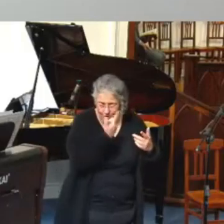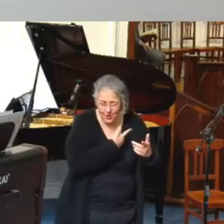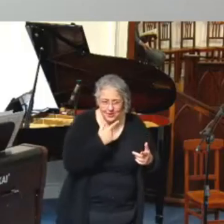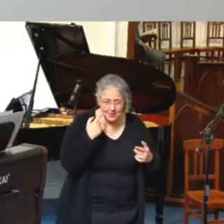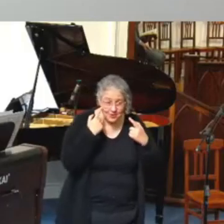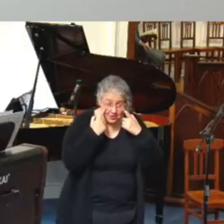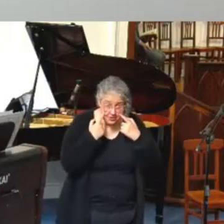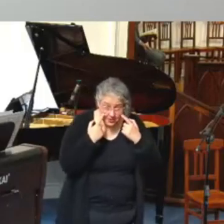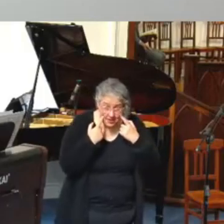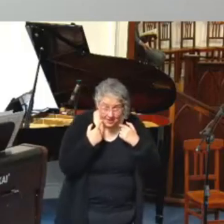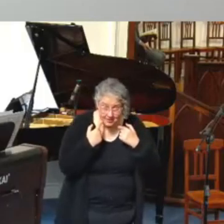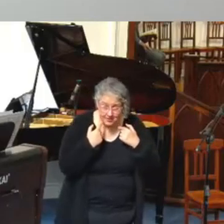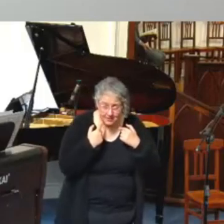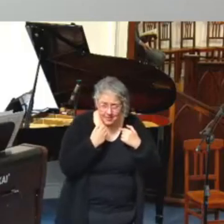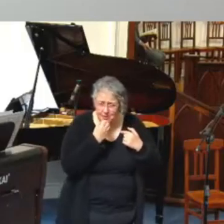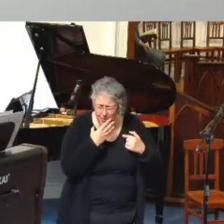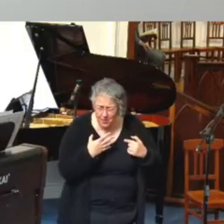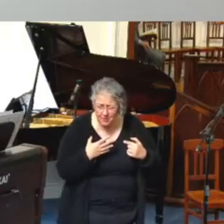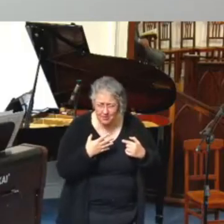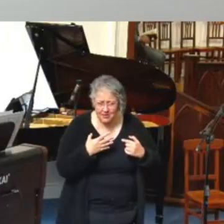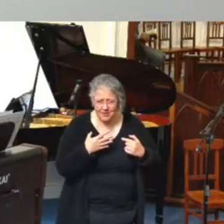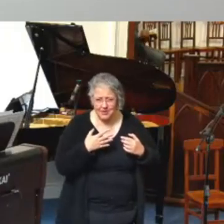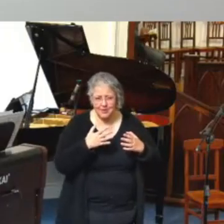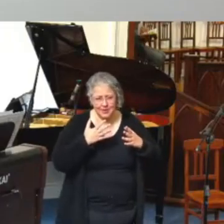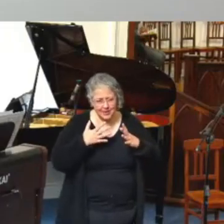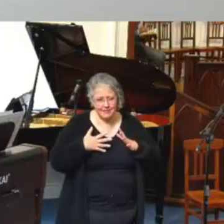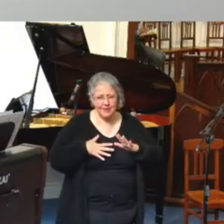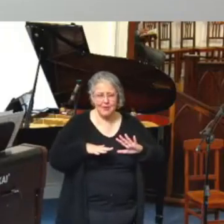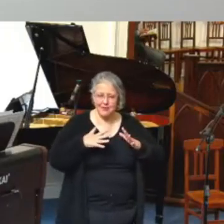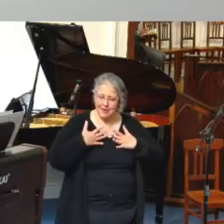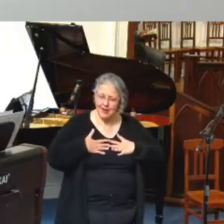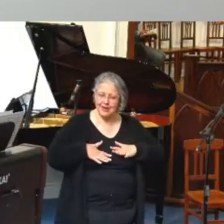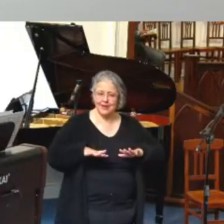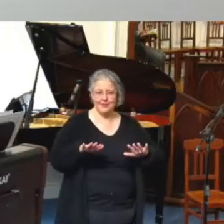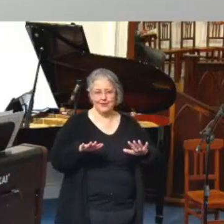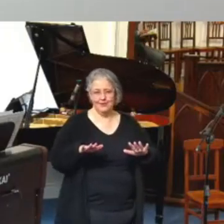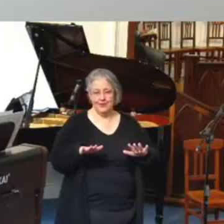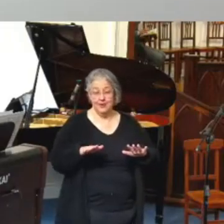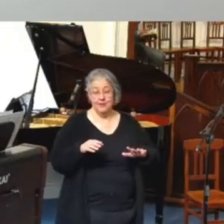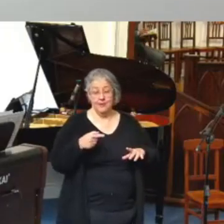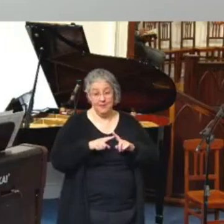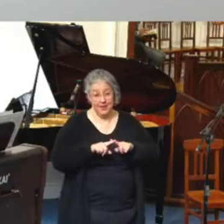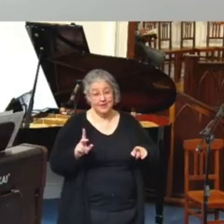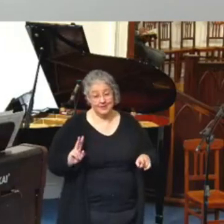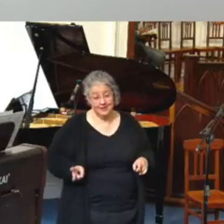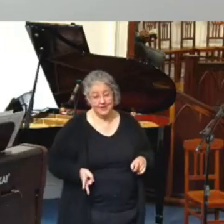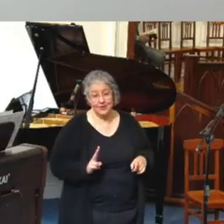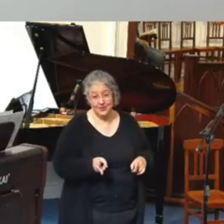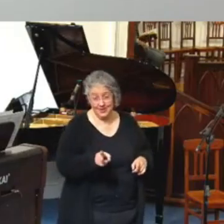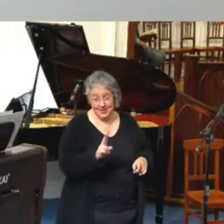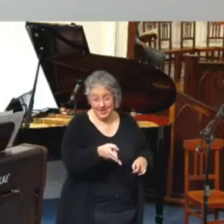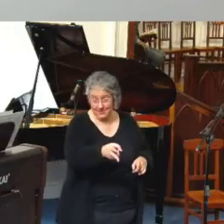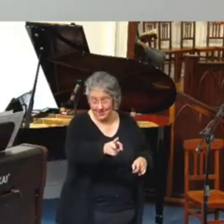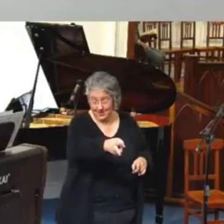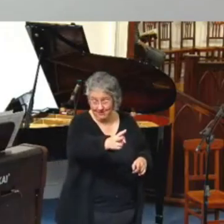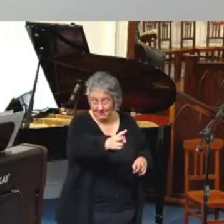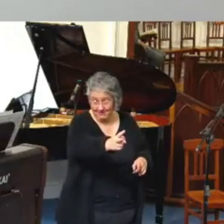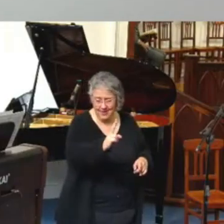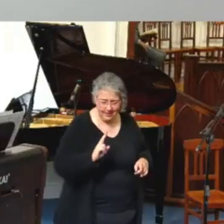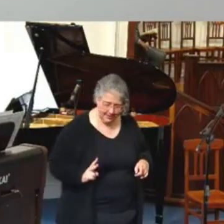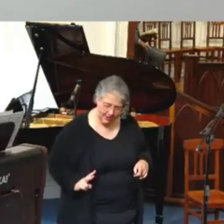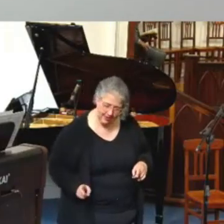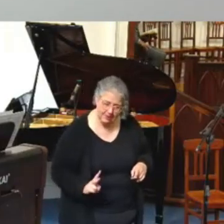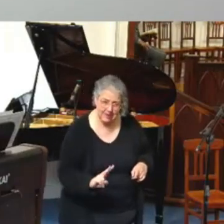necessário. Mas continuar nele nem sempre é bom. Sabe por quê? O choro pode durar uma